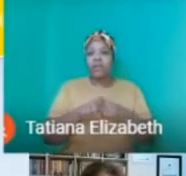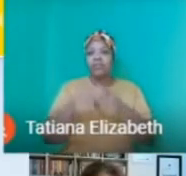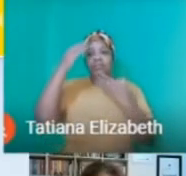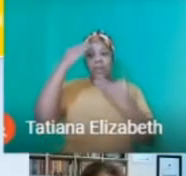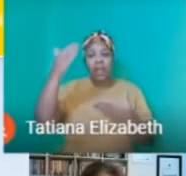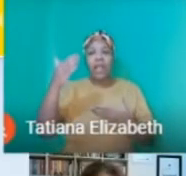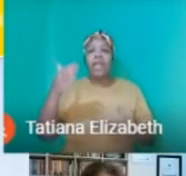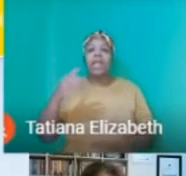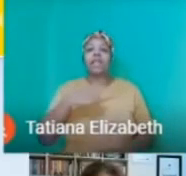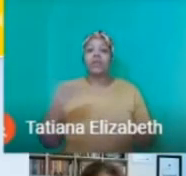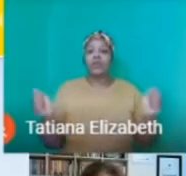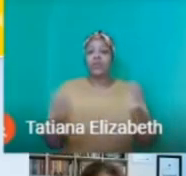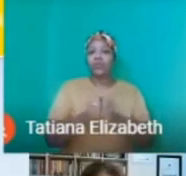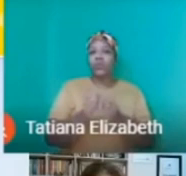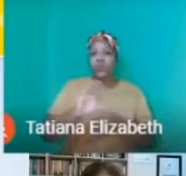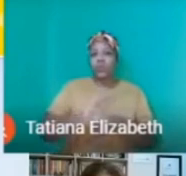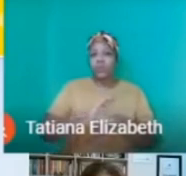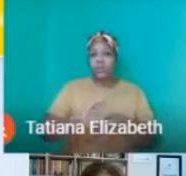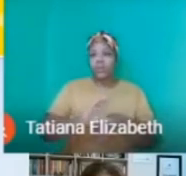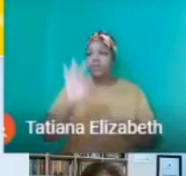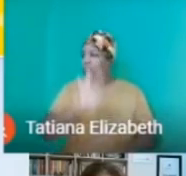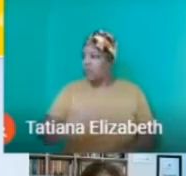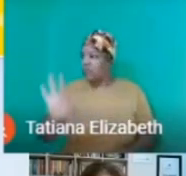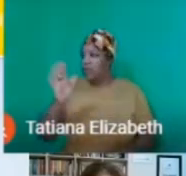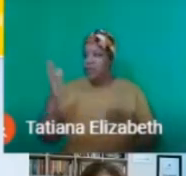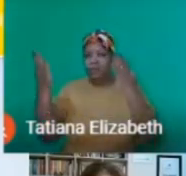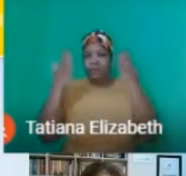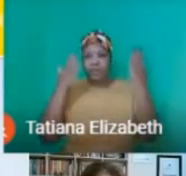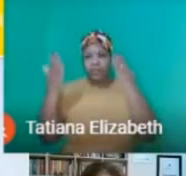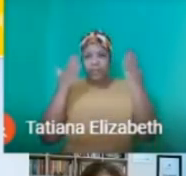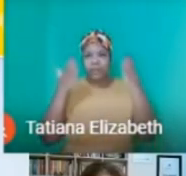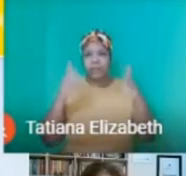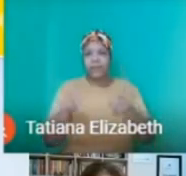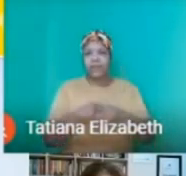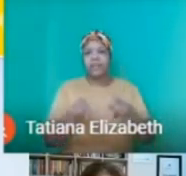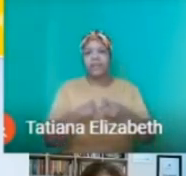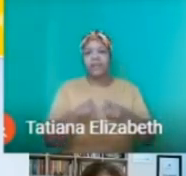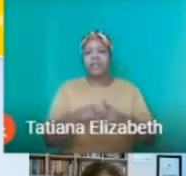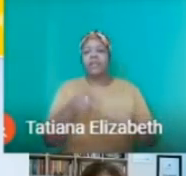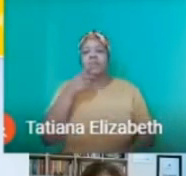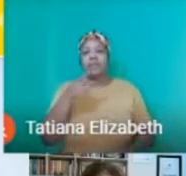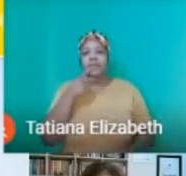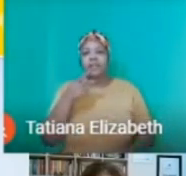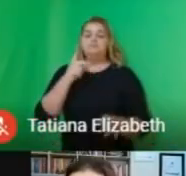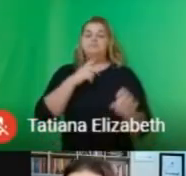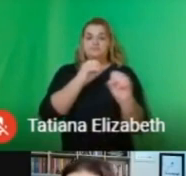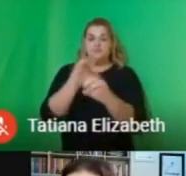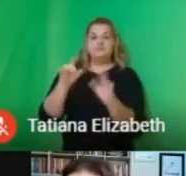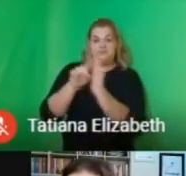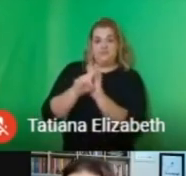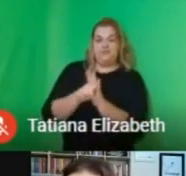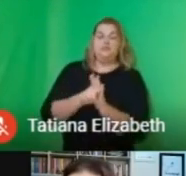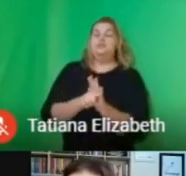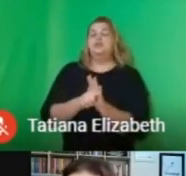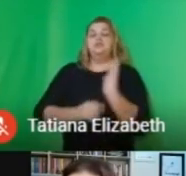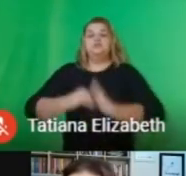de Valorização dos Profissionais da Educação. A expectativa é que a apreciação da matéria ocorra na Câmara dos Deputados entre os dias 20 e